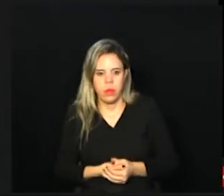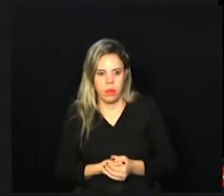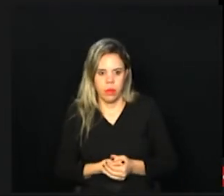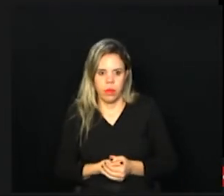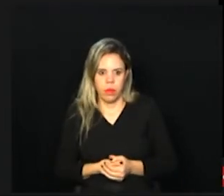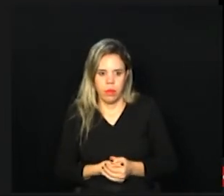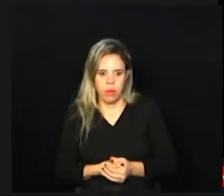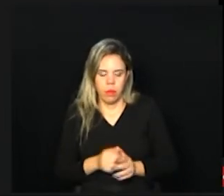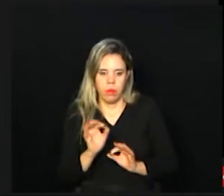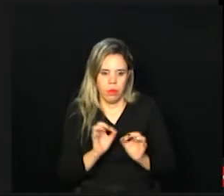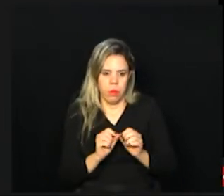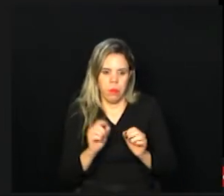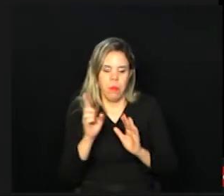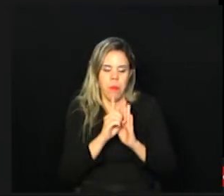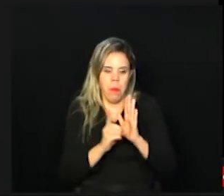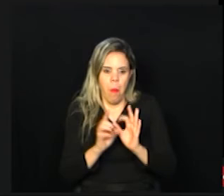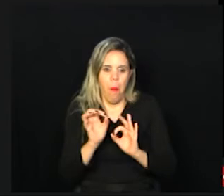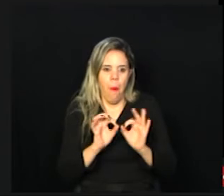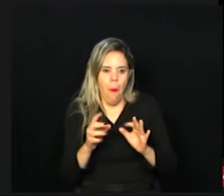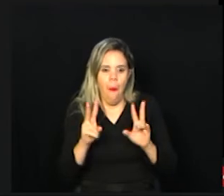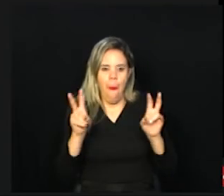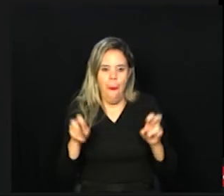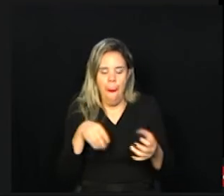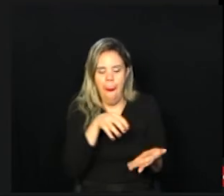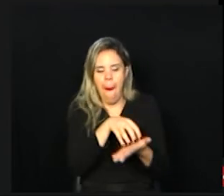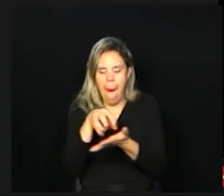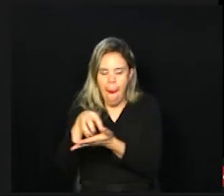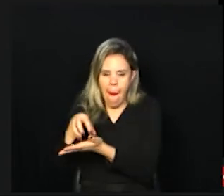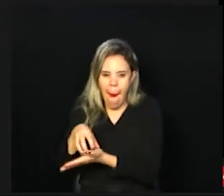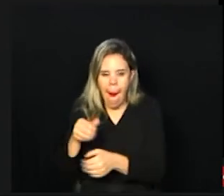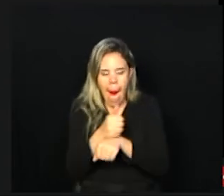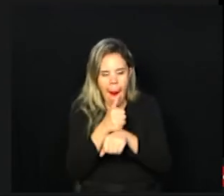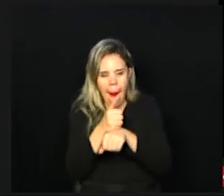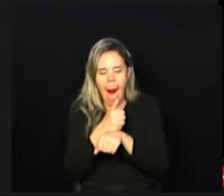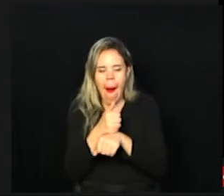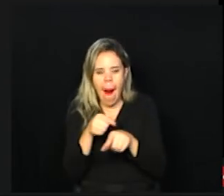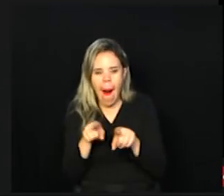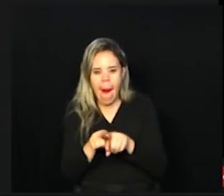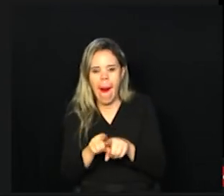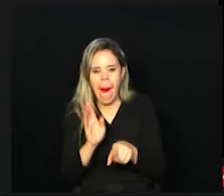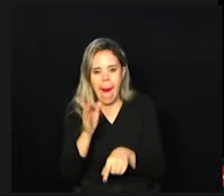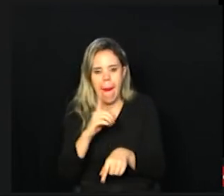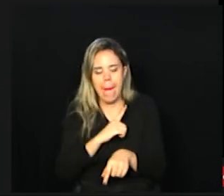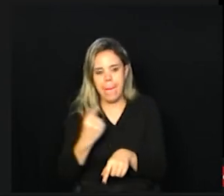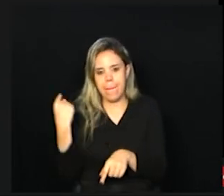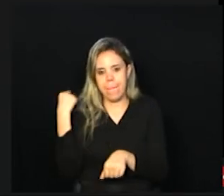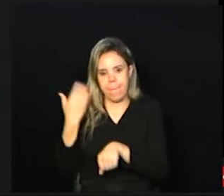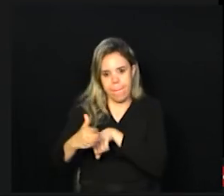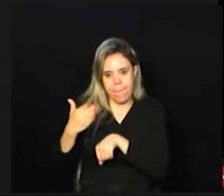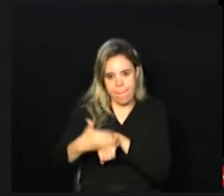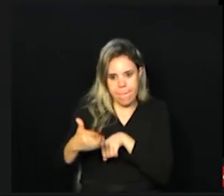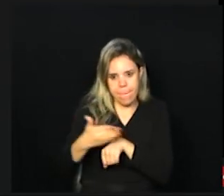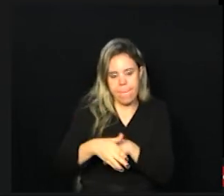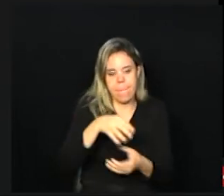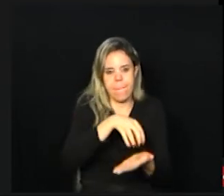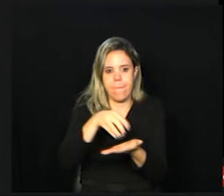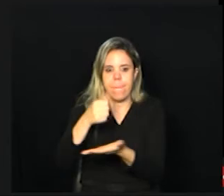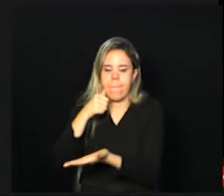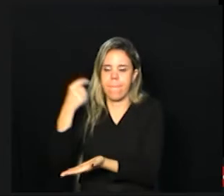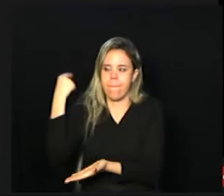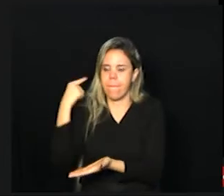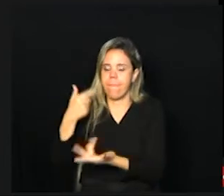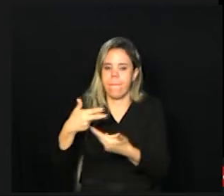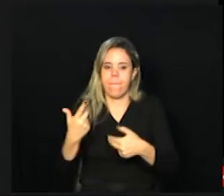Foi feito esse decreto sobre essa rede especializada, mas já existia na prática uma rede da mulher, com